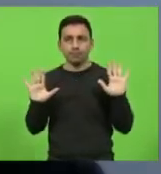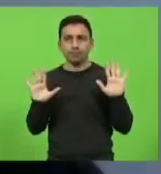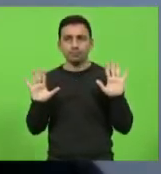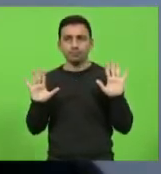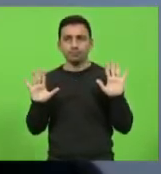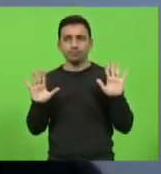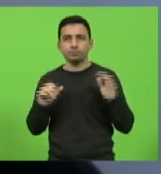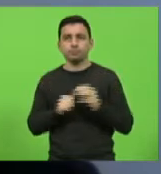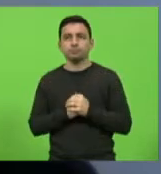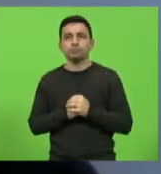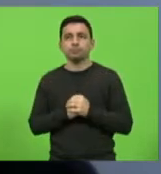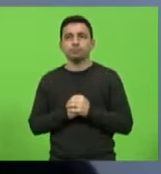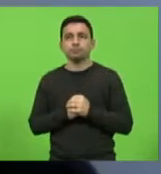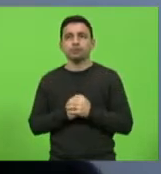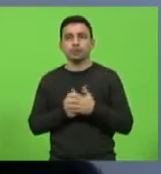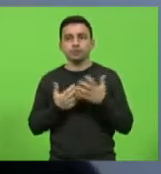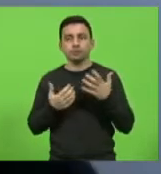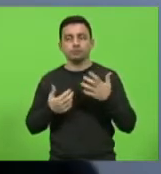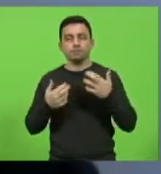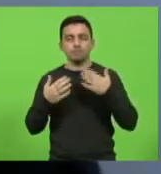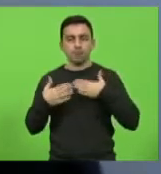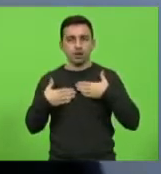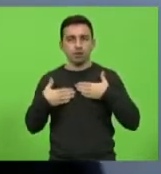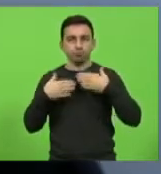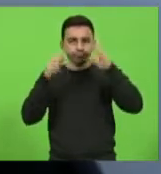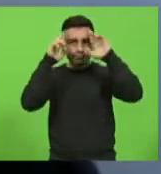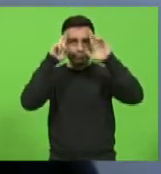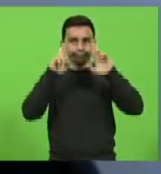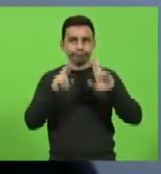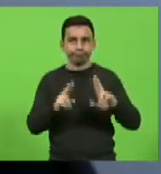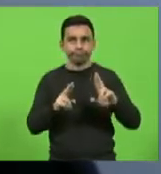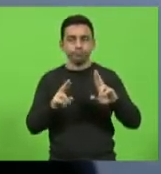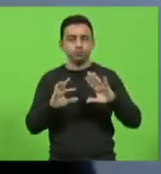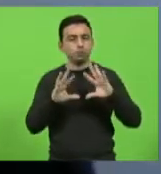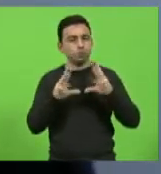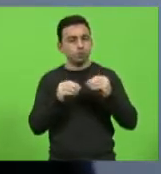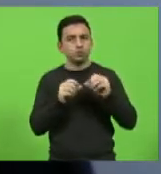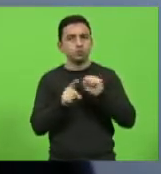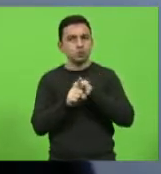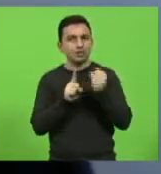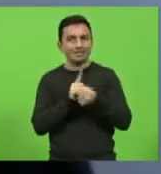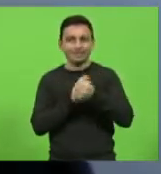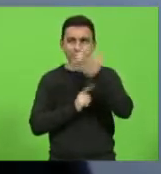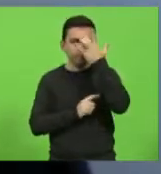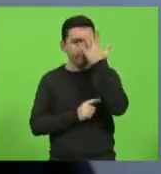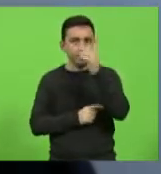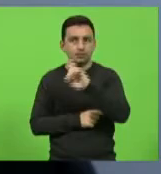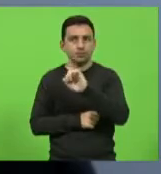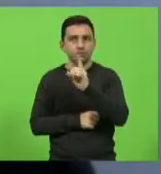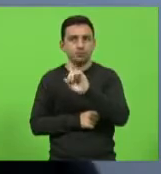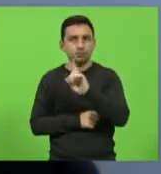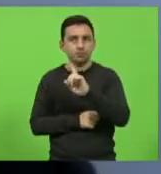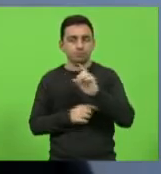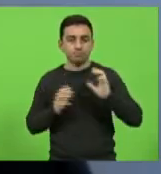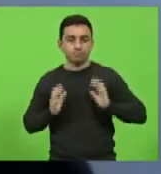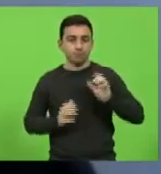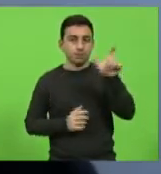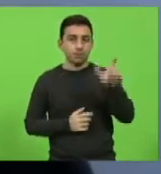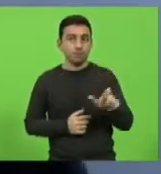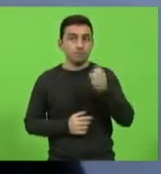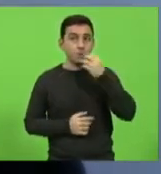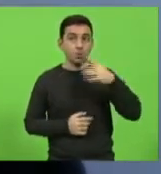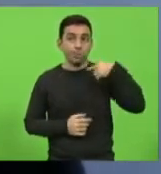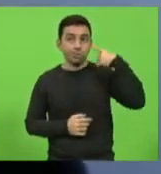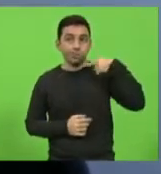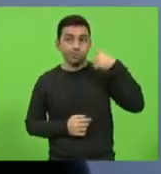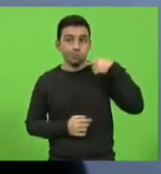gostaria de prestar aqui o meu respeito e de dizer à sociedade: não é fácil ao cidadão de bem, mesmo advogado